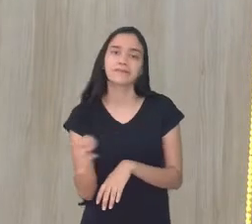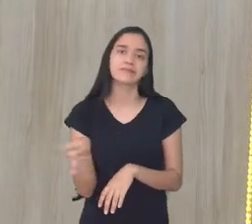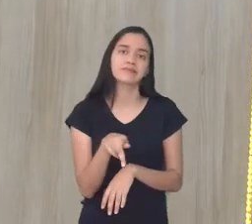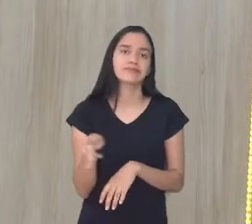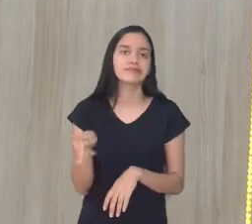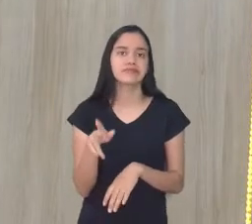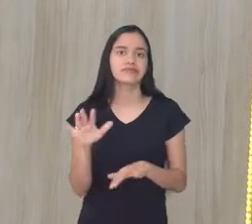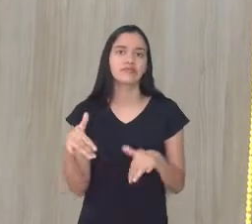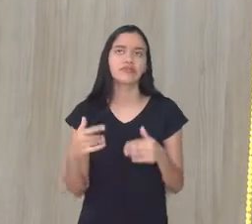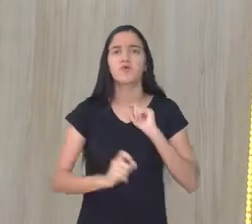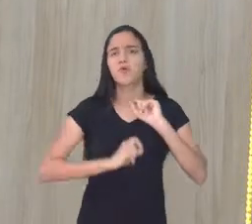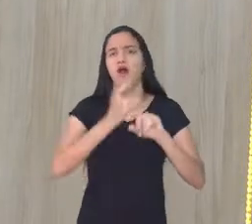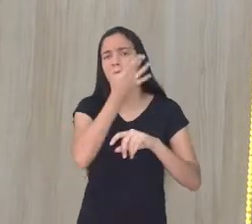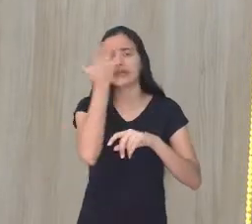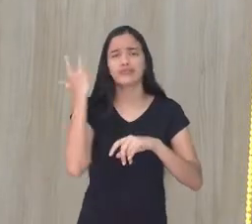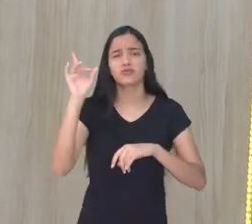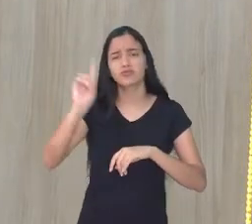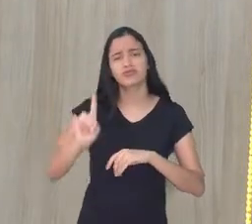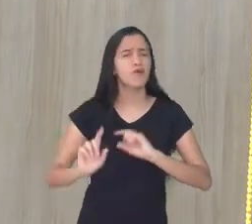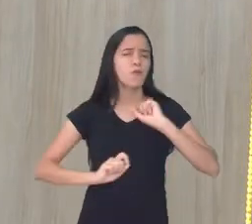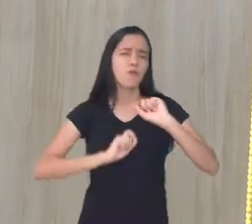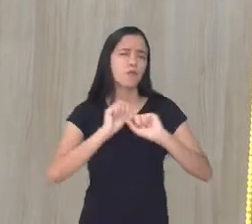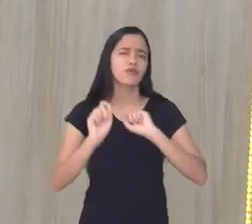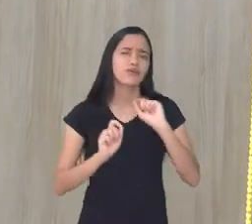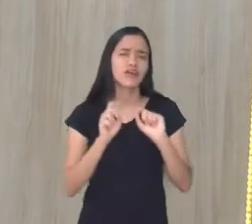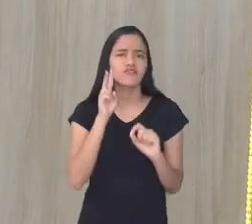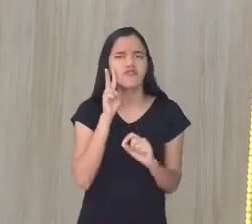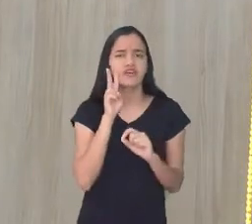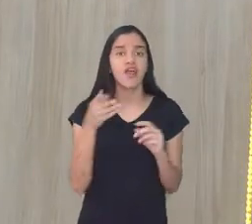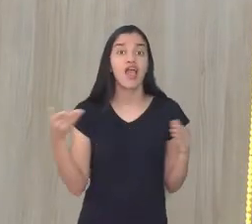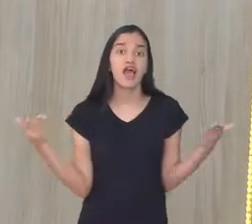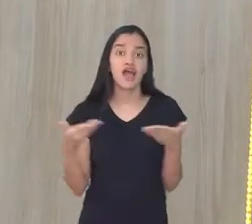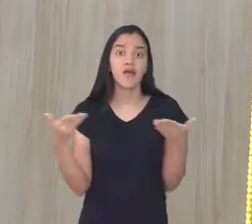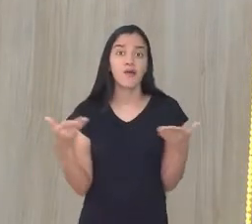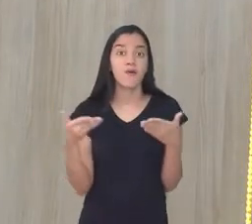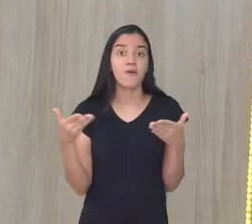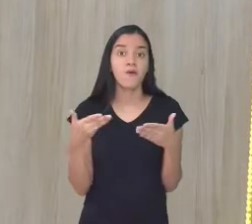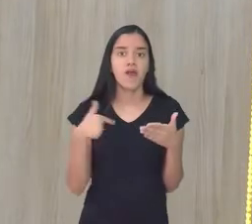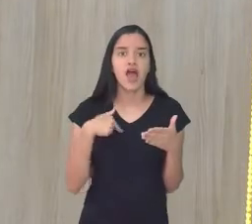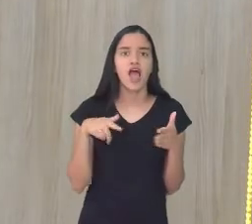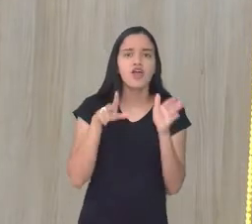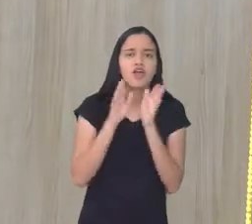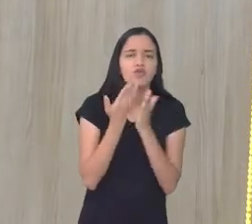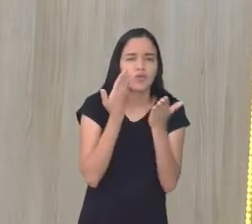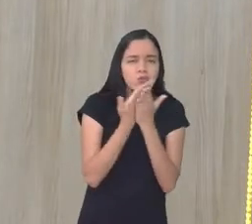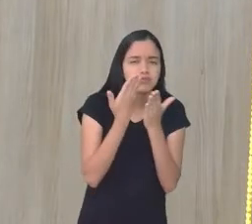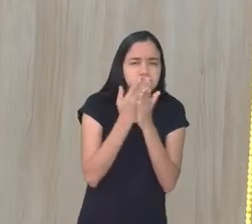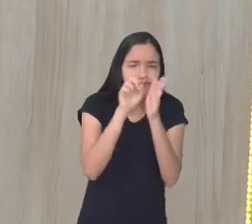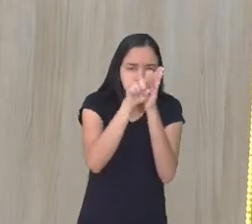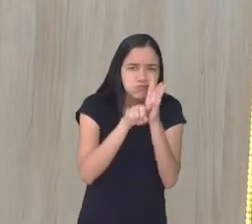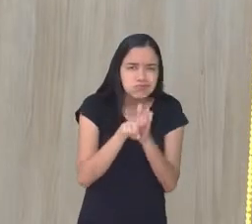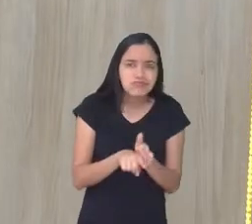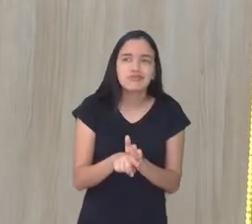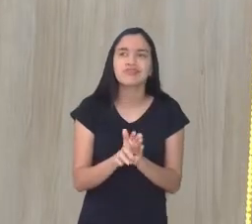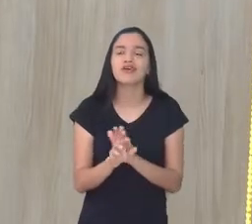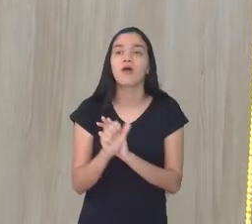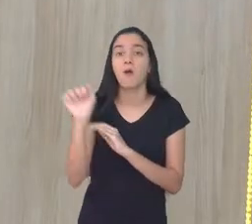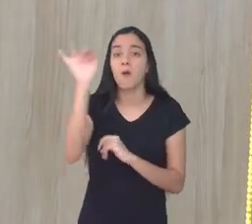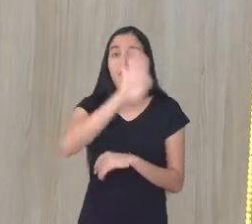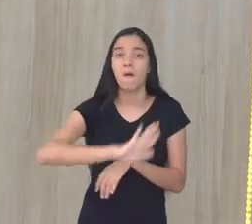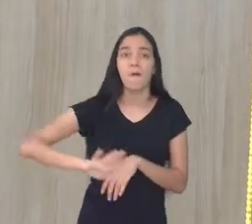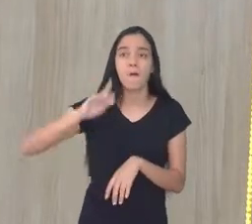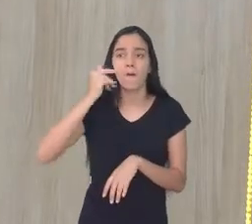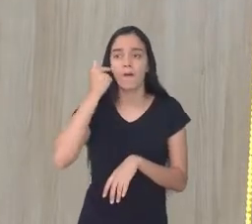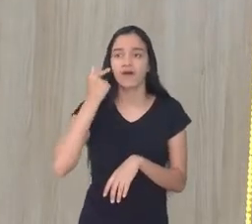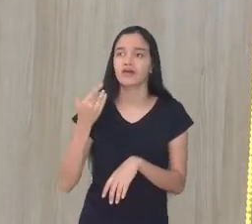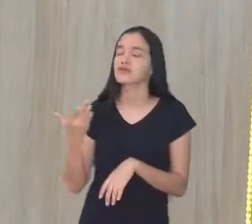professora, e o que é uma pessoa com deficiência? A gente vai ver agora, que eu vou explorar um pouquinho com vocês, umas imagens, e